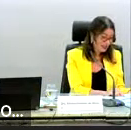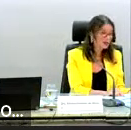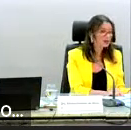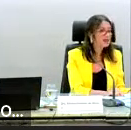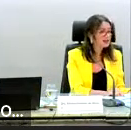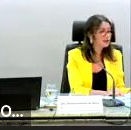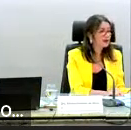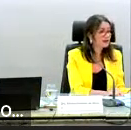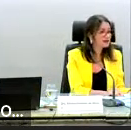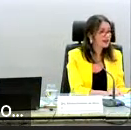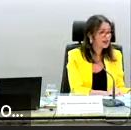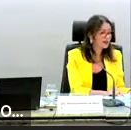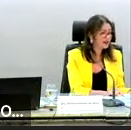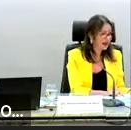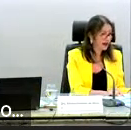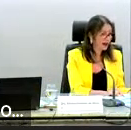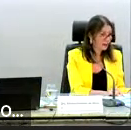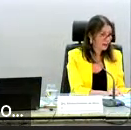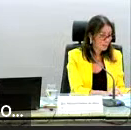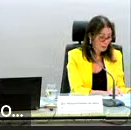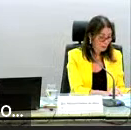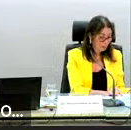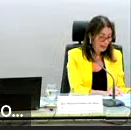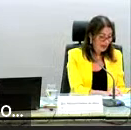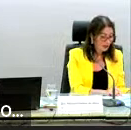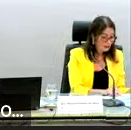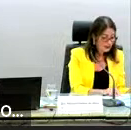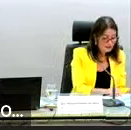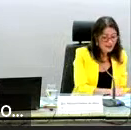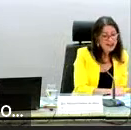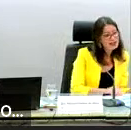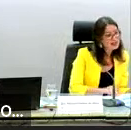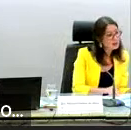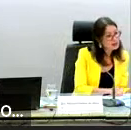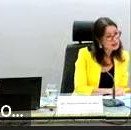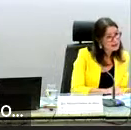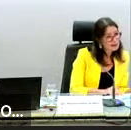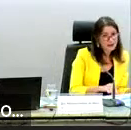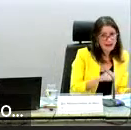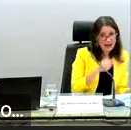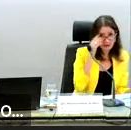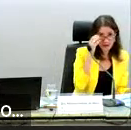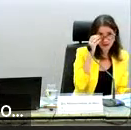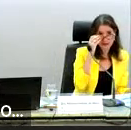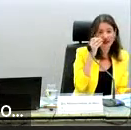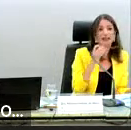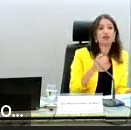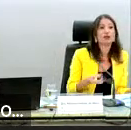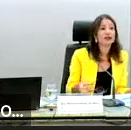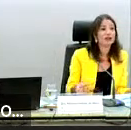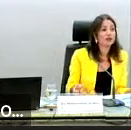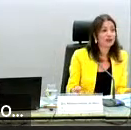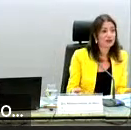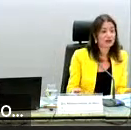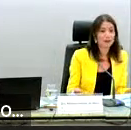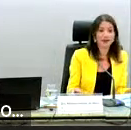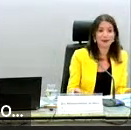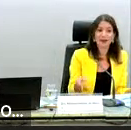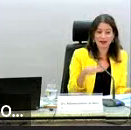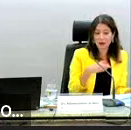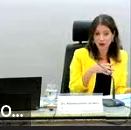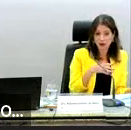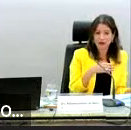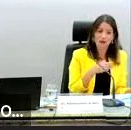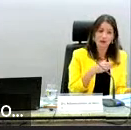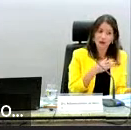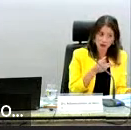da questão da insegurança alimentar, quando você fala em segurança alimentar, você fala que as mulheres no início da pandemia,